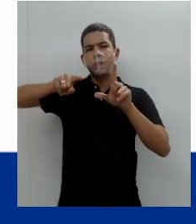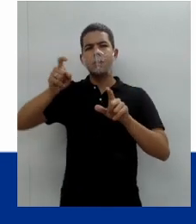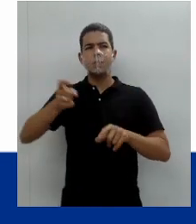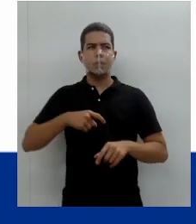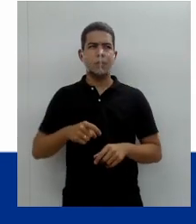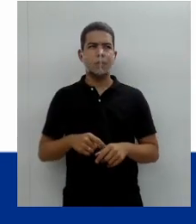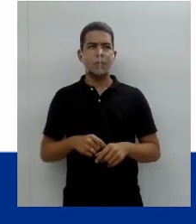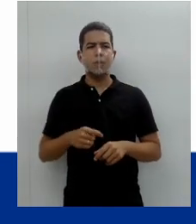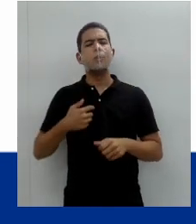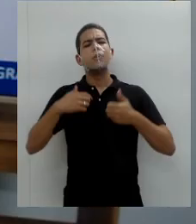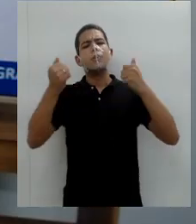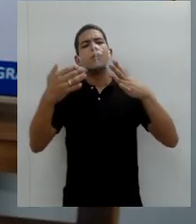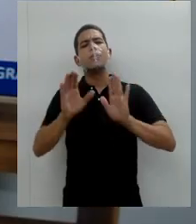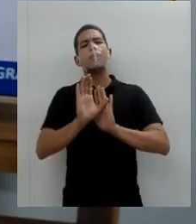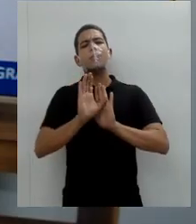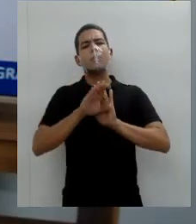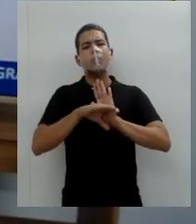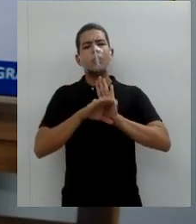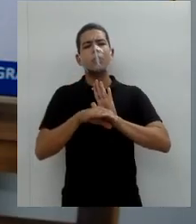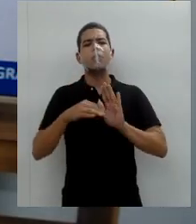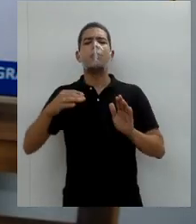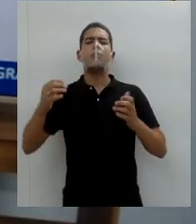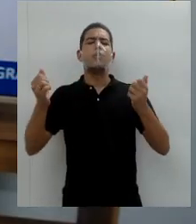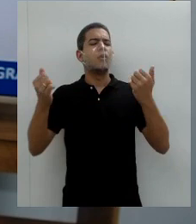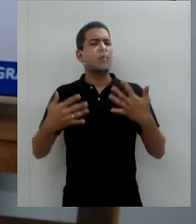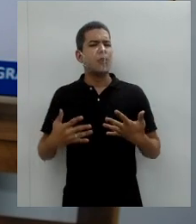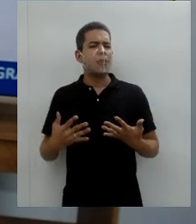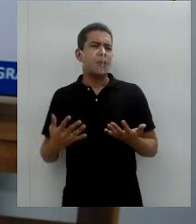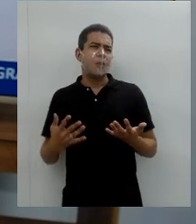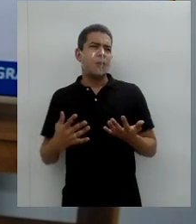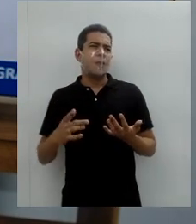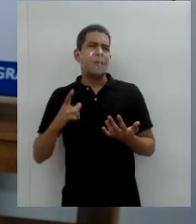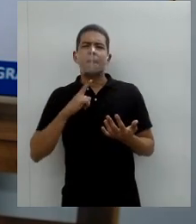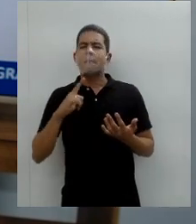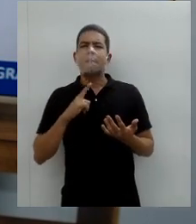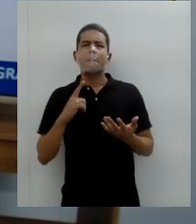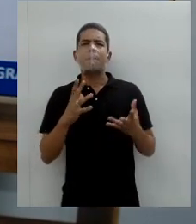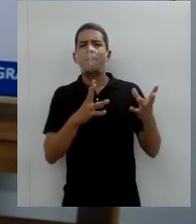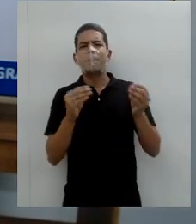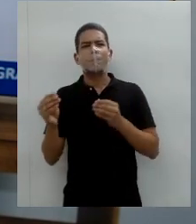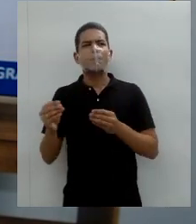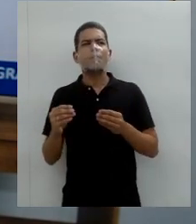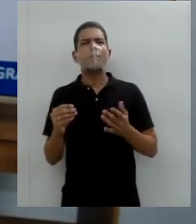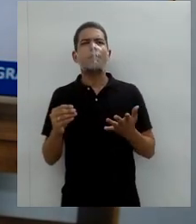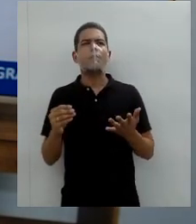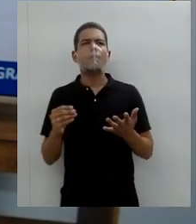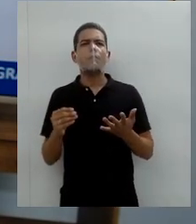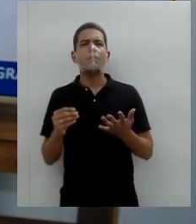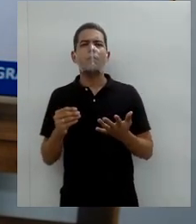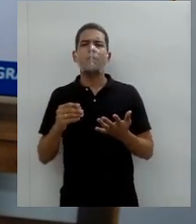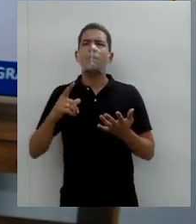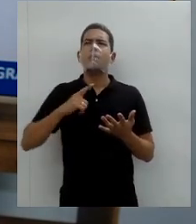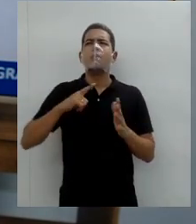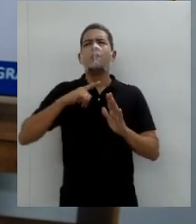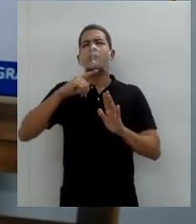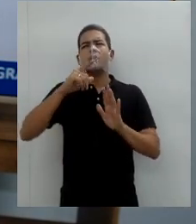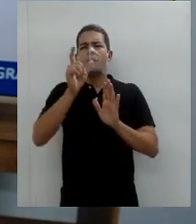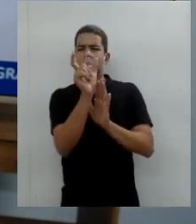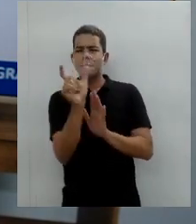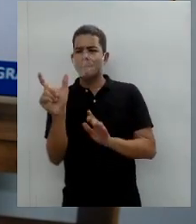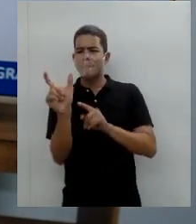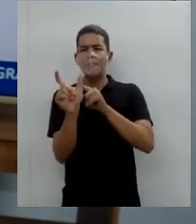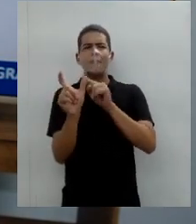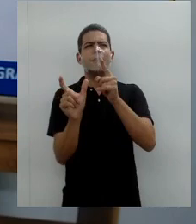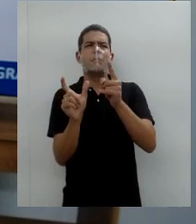um conceito. Conta para mim, produção, por favor. Um conceito que muitas vezes as questões trazem um termo e você termina